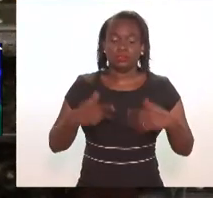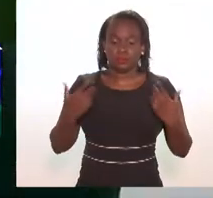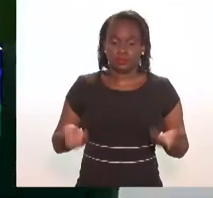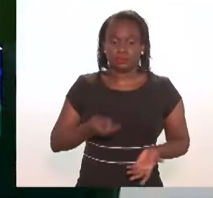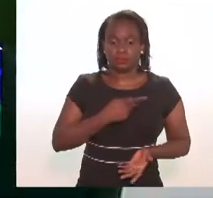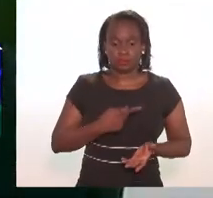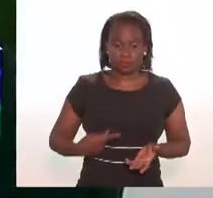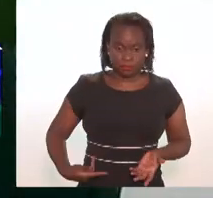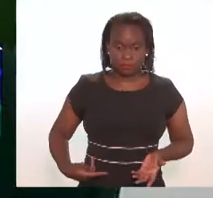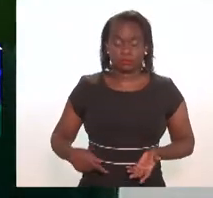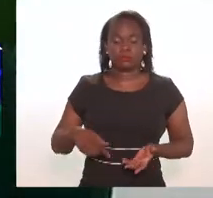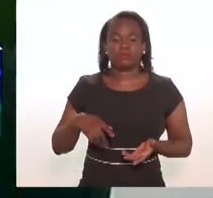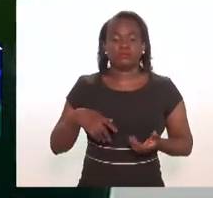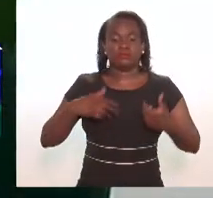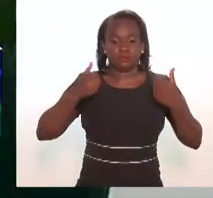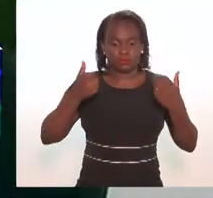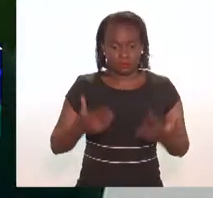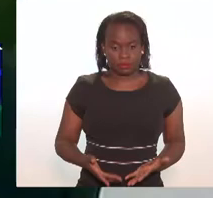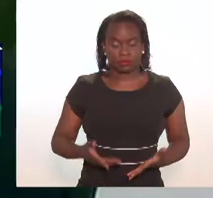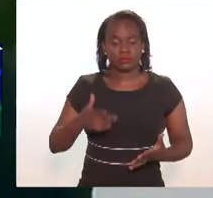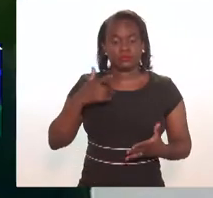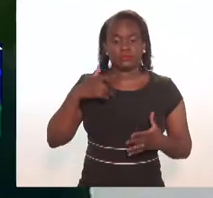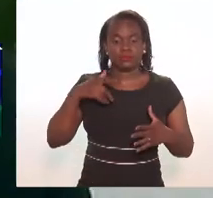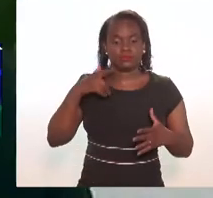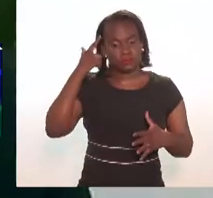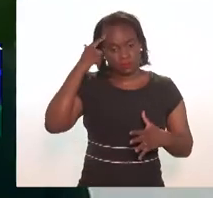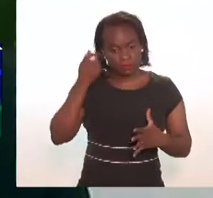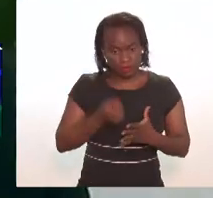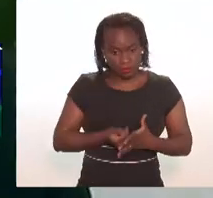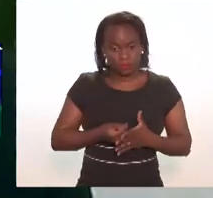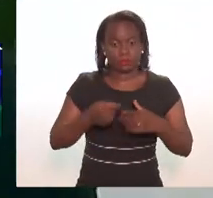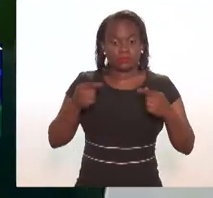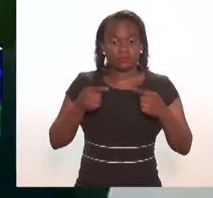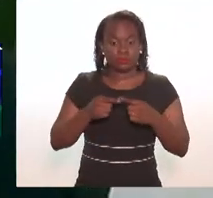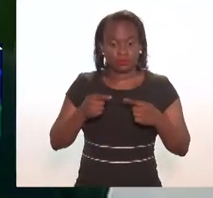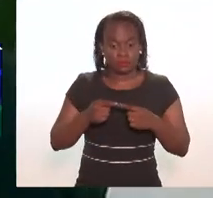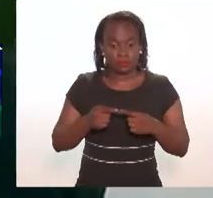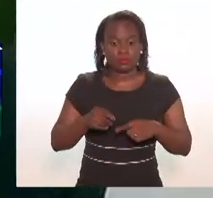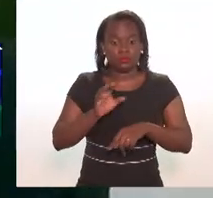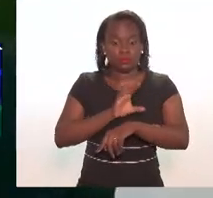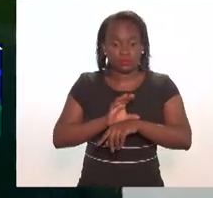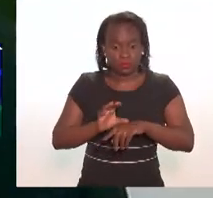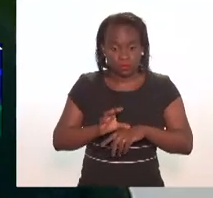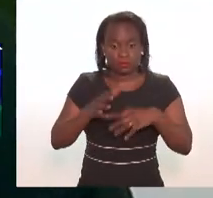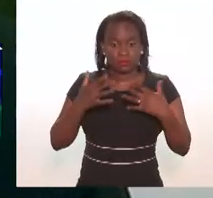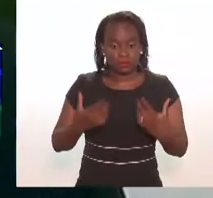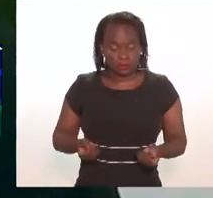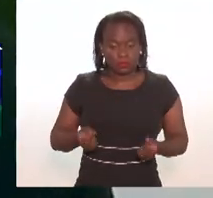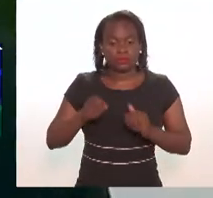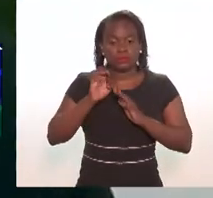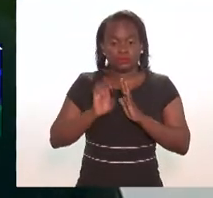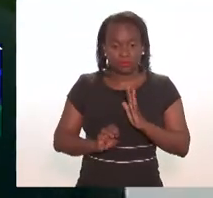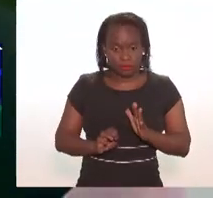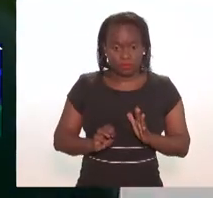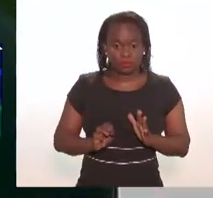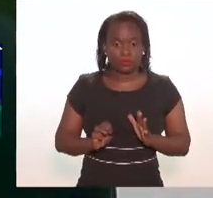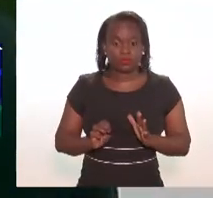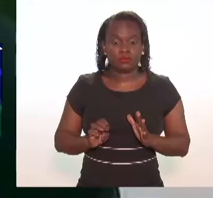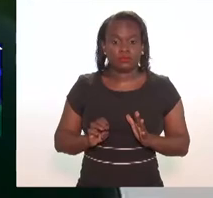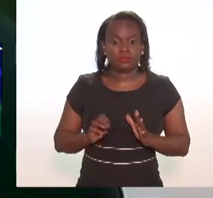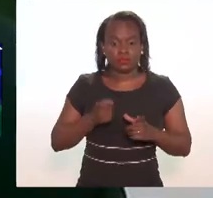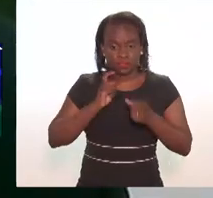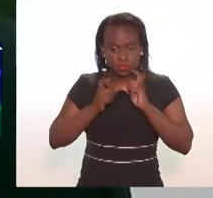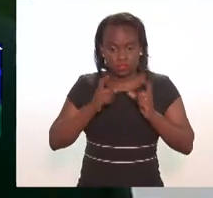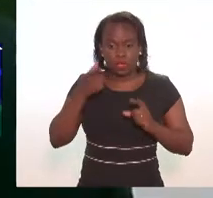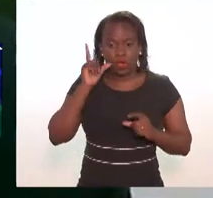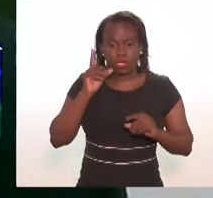presidente, o parecer é favorável, pela constitucionalidade, favorável às emendas, nós